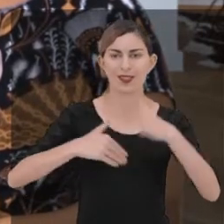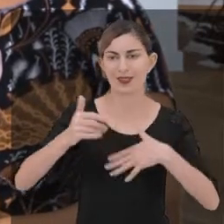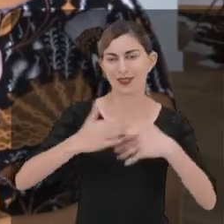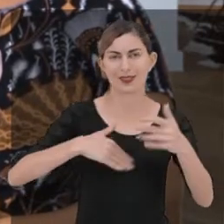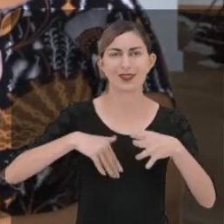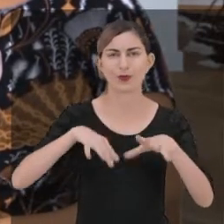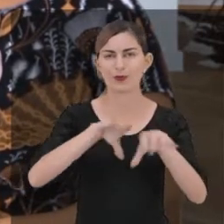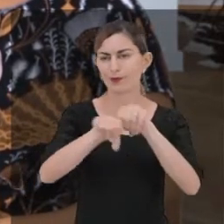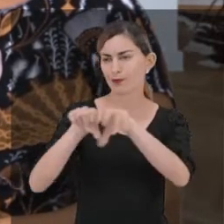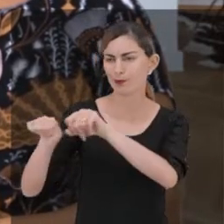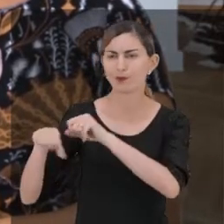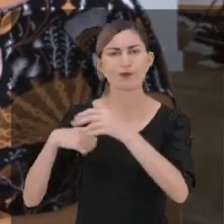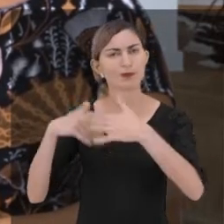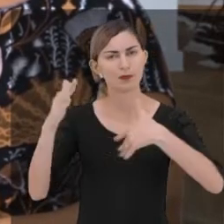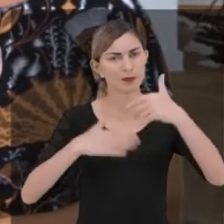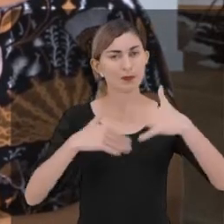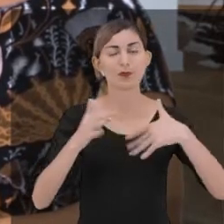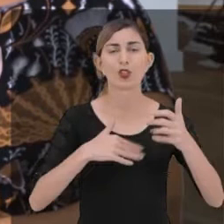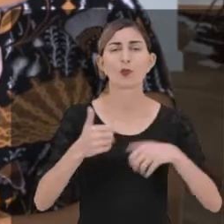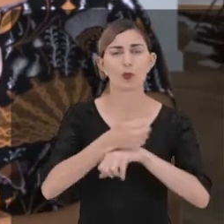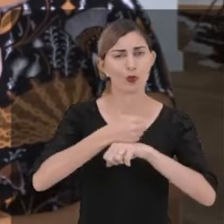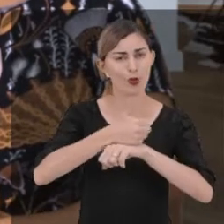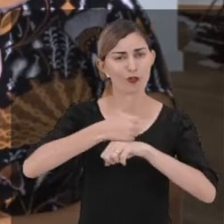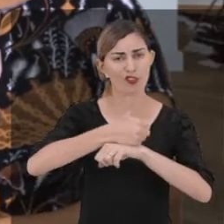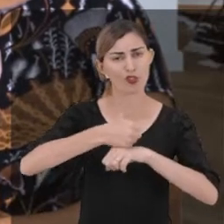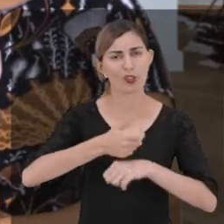que o profissional ele tenha